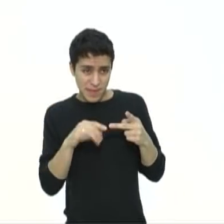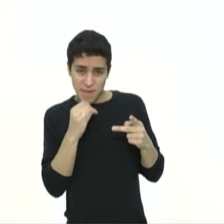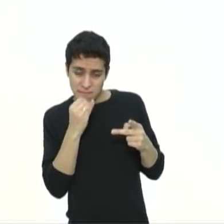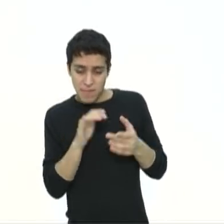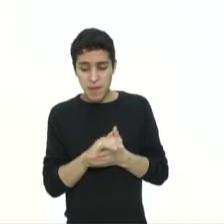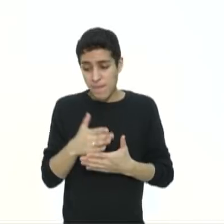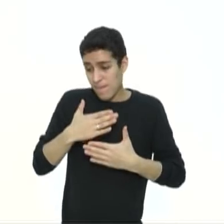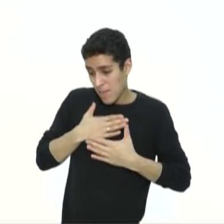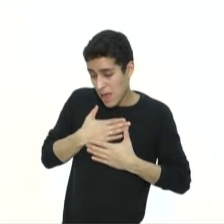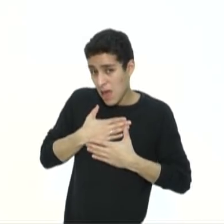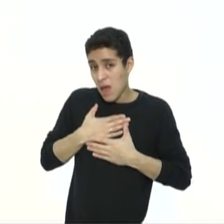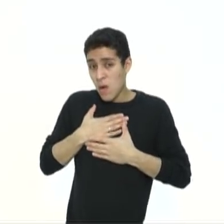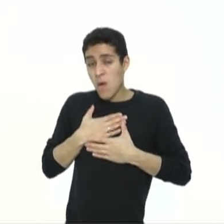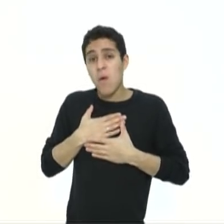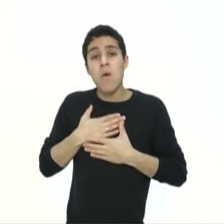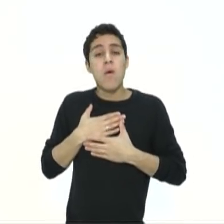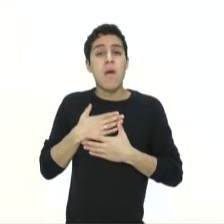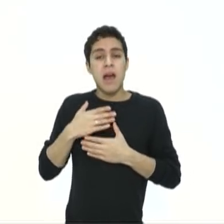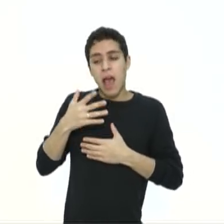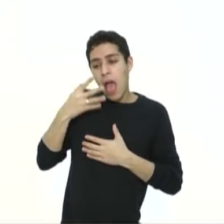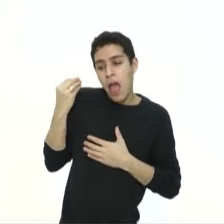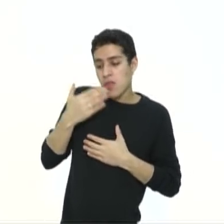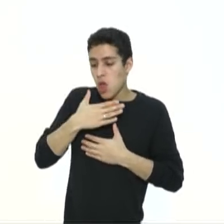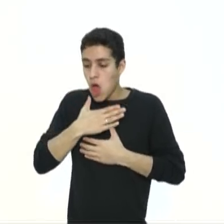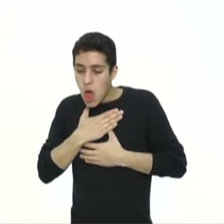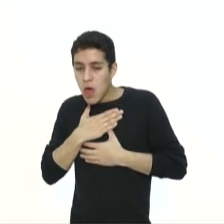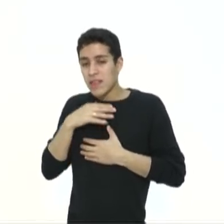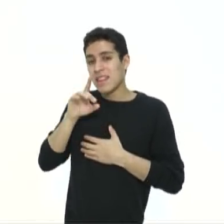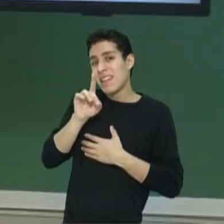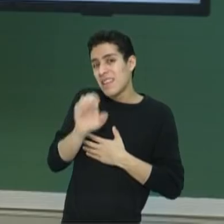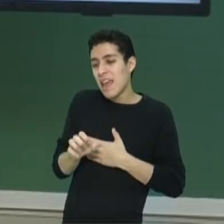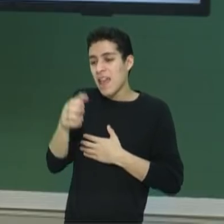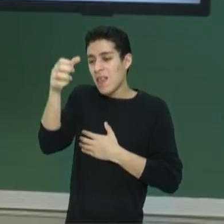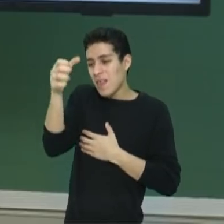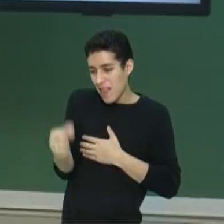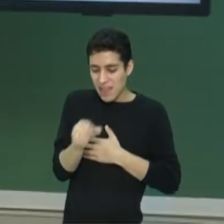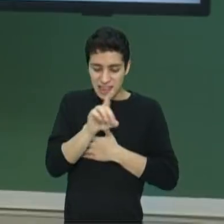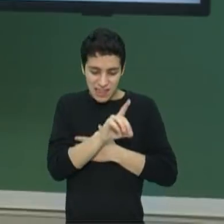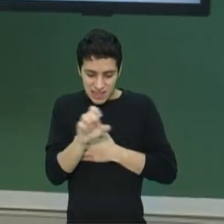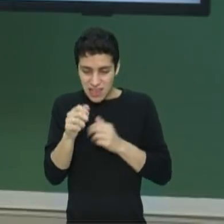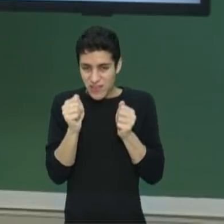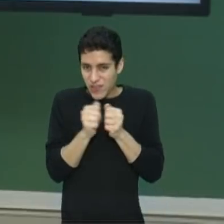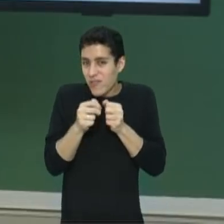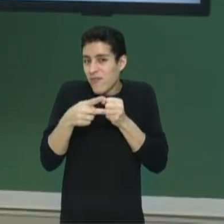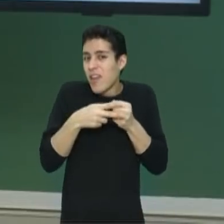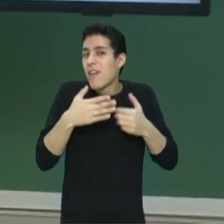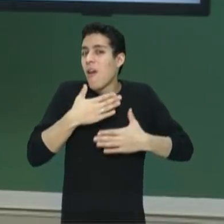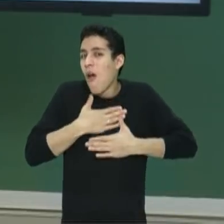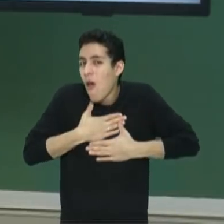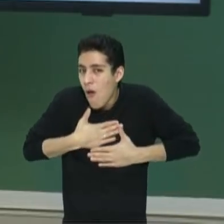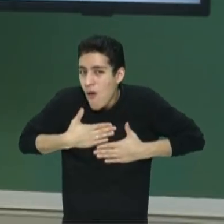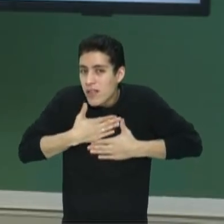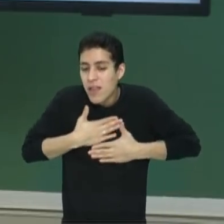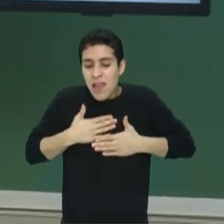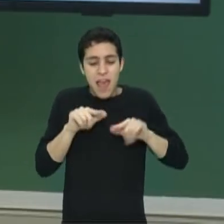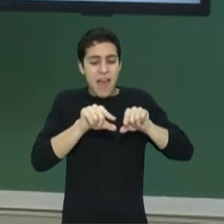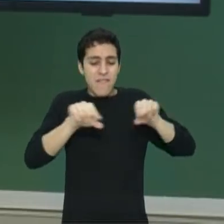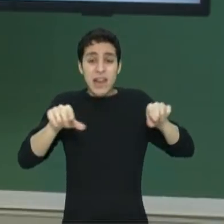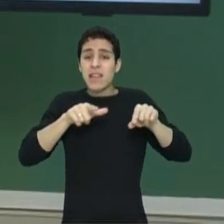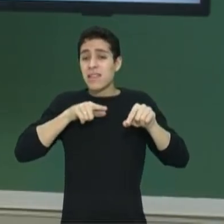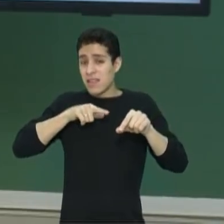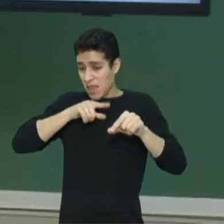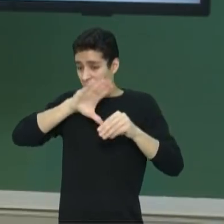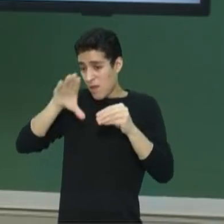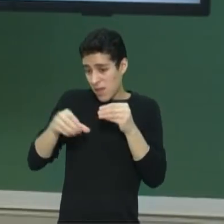meu gato gosta de leite. Olha a presença da preposição de ali junto com o verbo gostar. Então a frase tem ali um